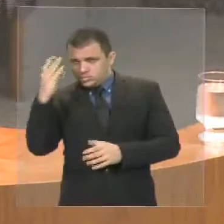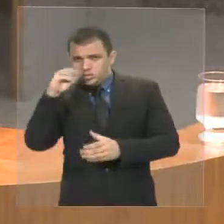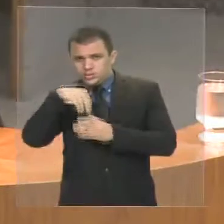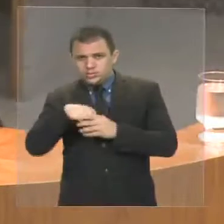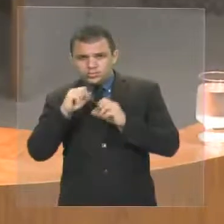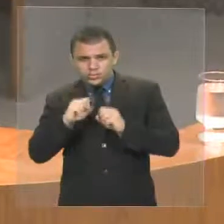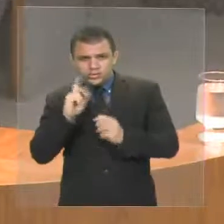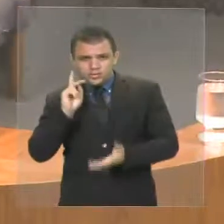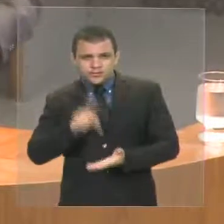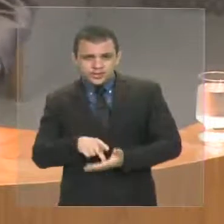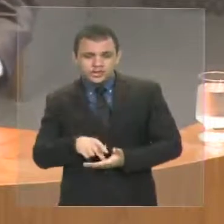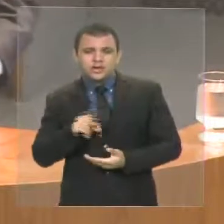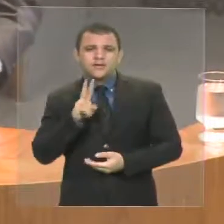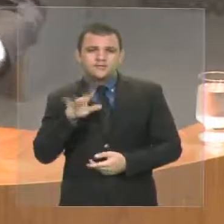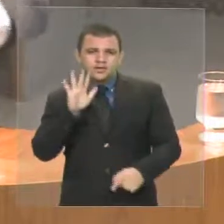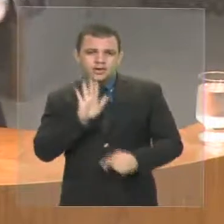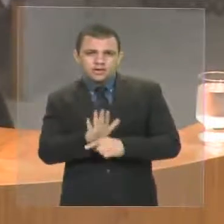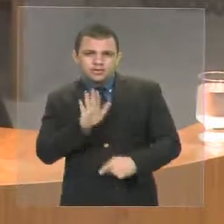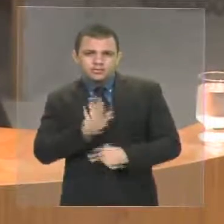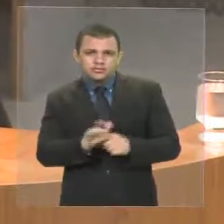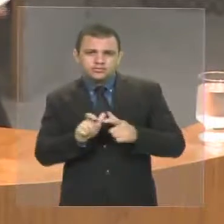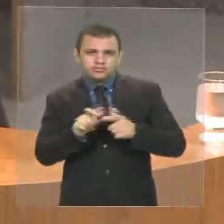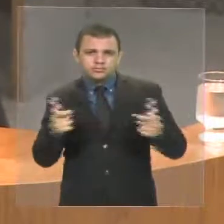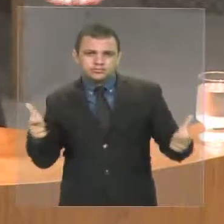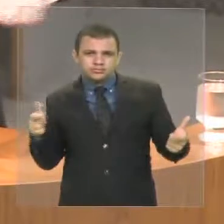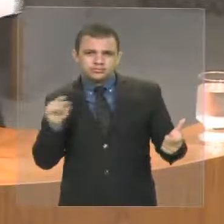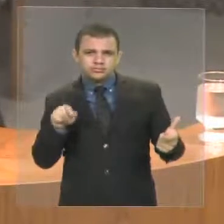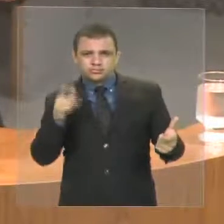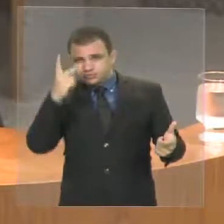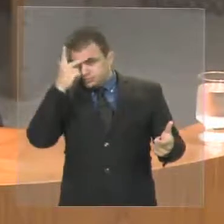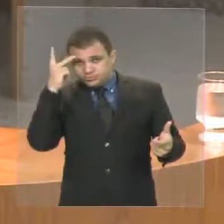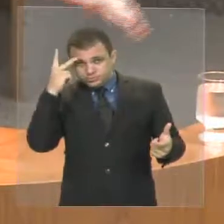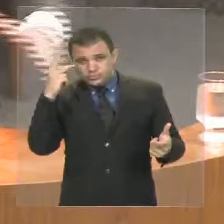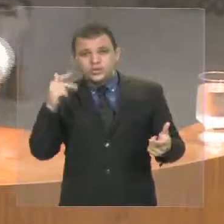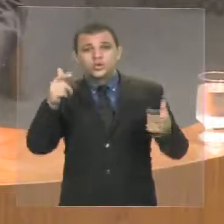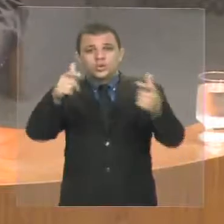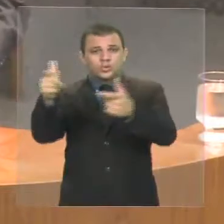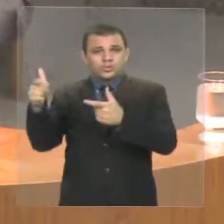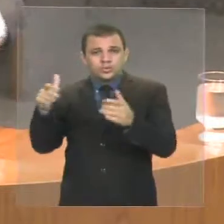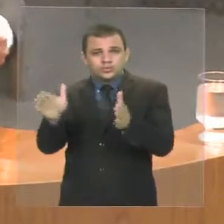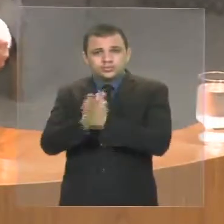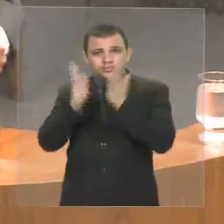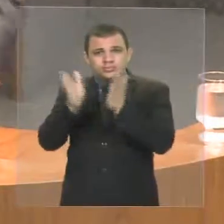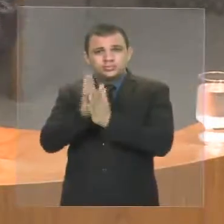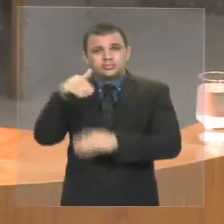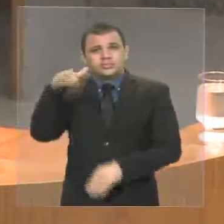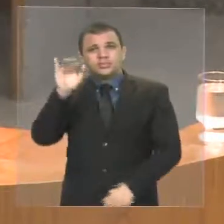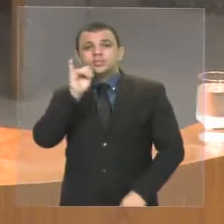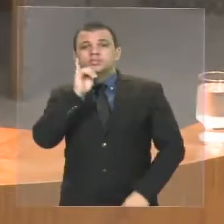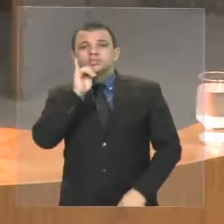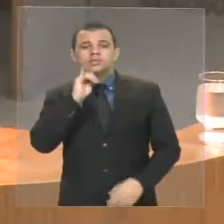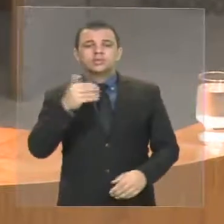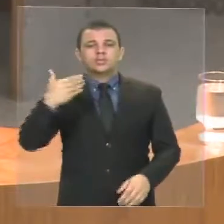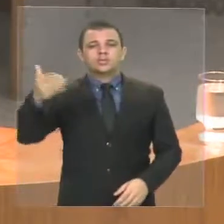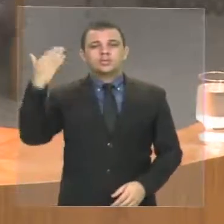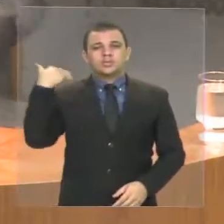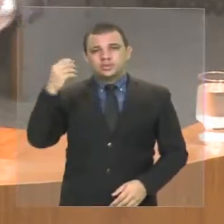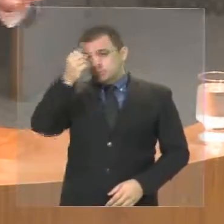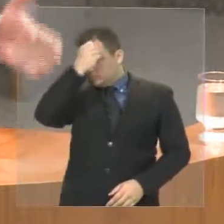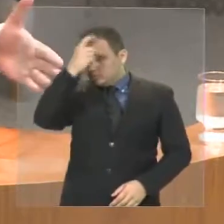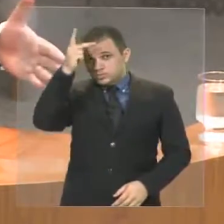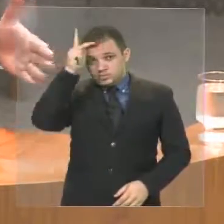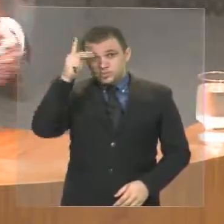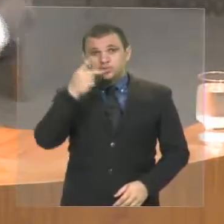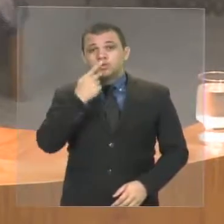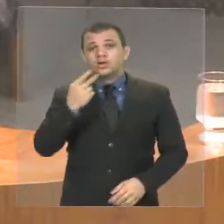se ele vai atender a capacidade, os bairros menos favorecidos. Por exemplo, na gestão anterior da prefeitura, compara